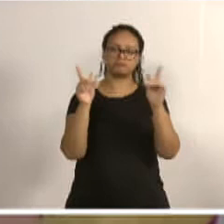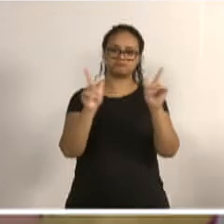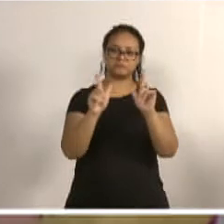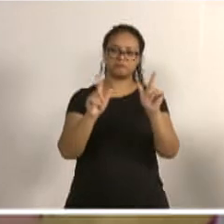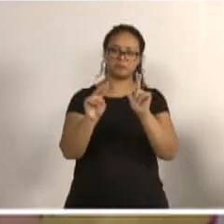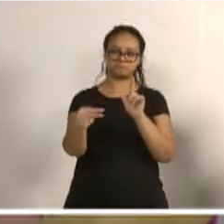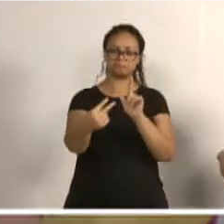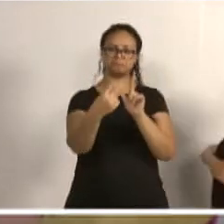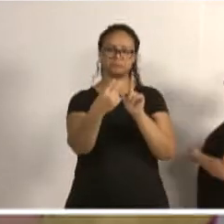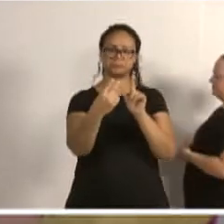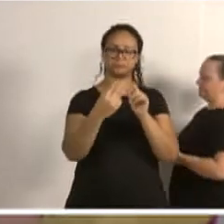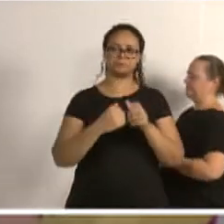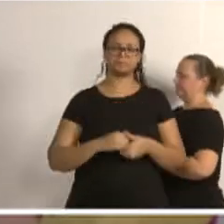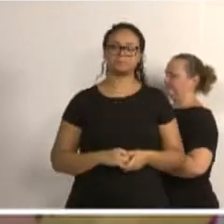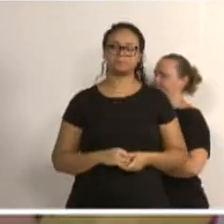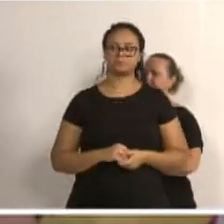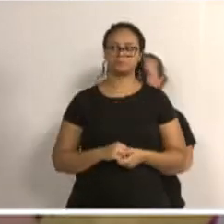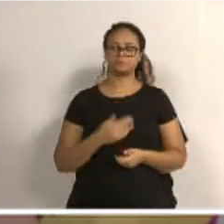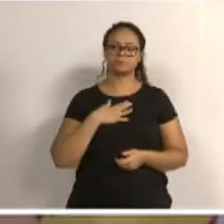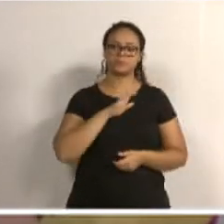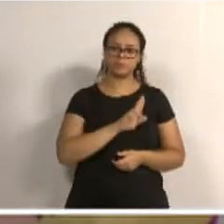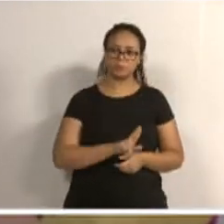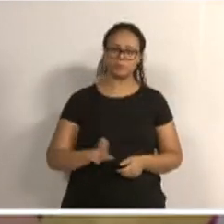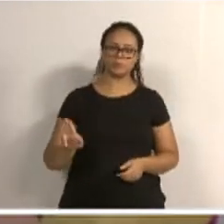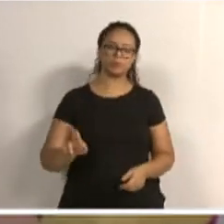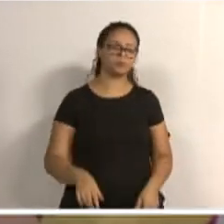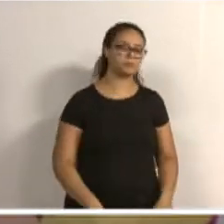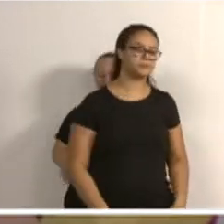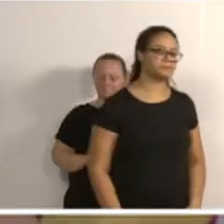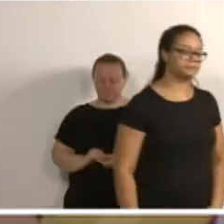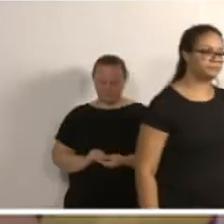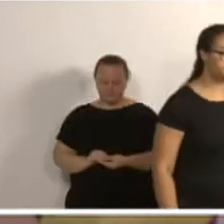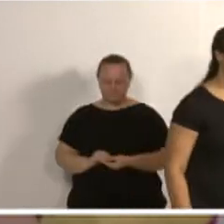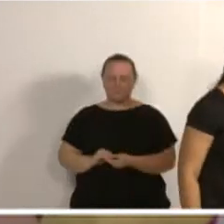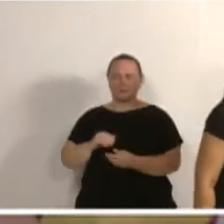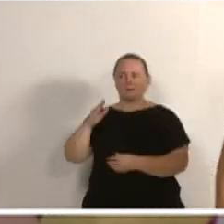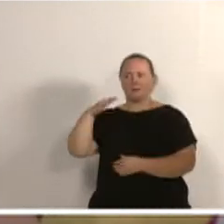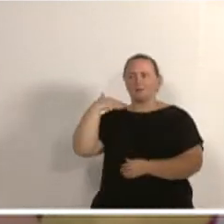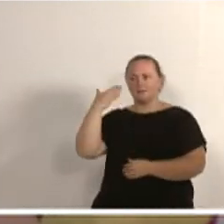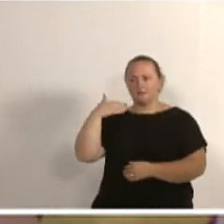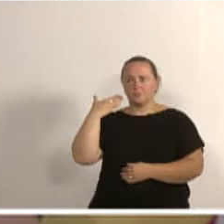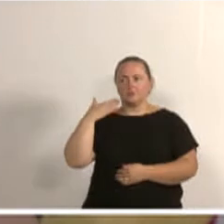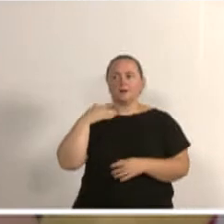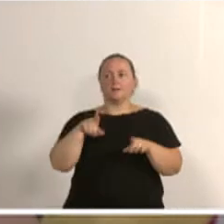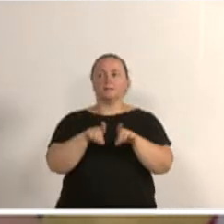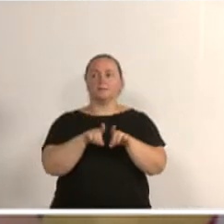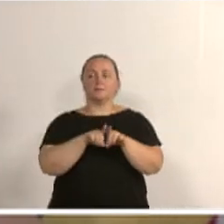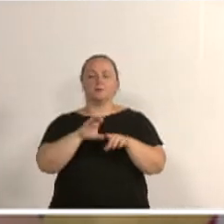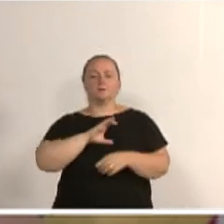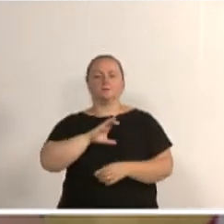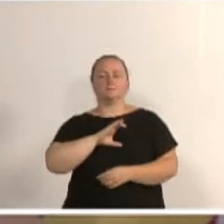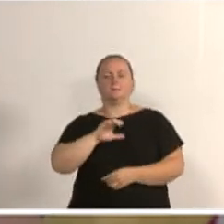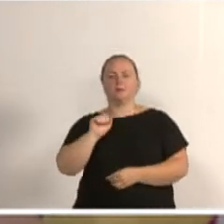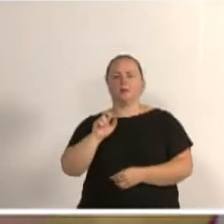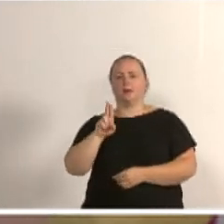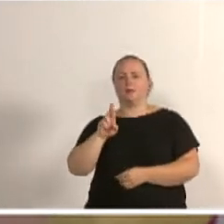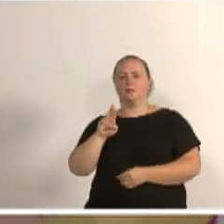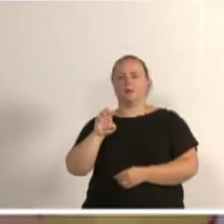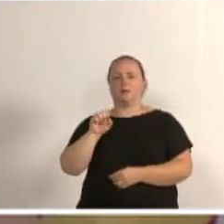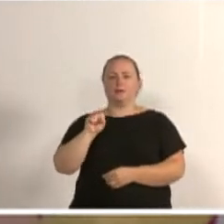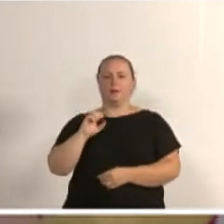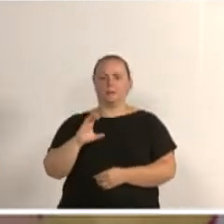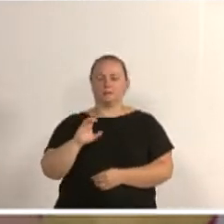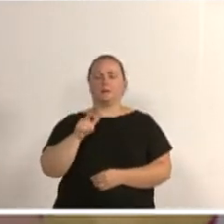Legislativa. Meu nome é Ricardo Vippel, eu sou advogado e coordenador metropolitano da Auresc. O que é a Auresc? De forma